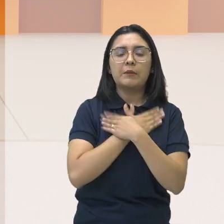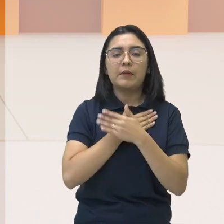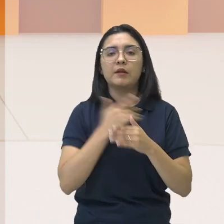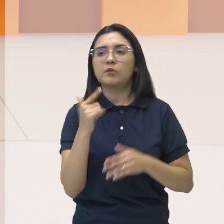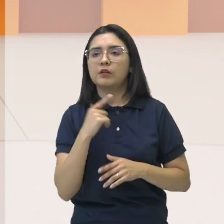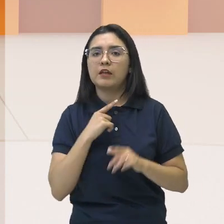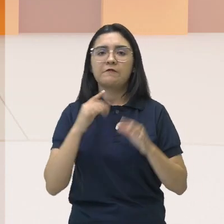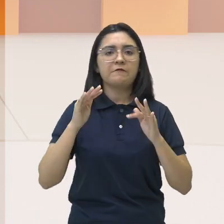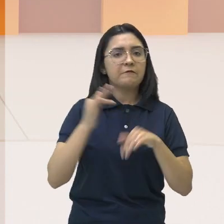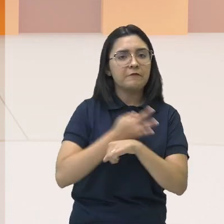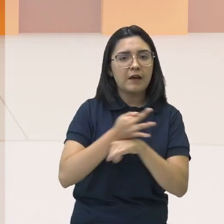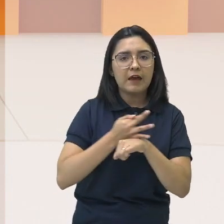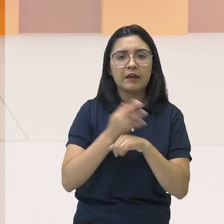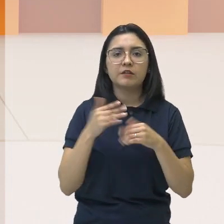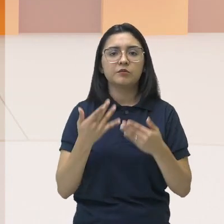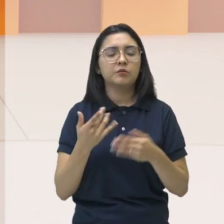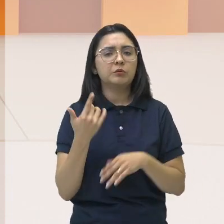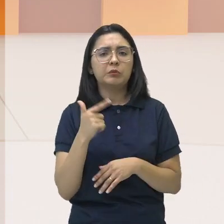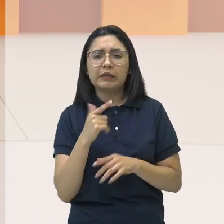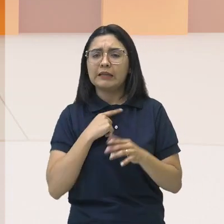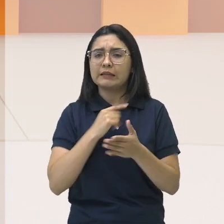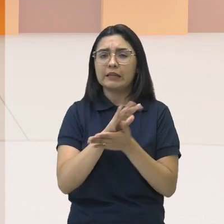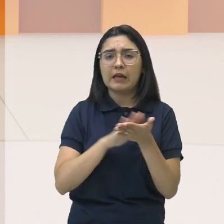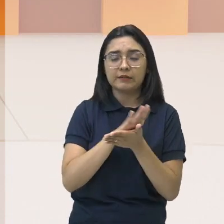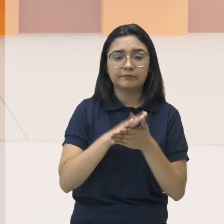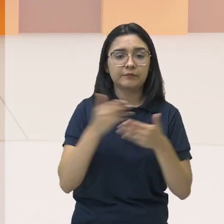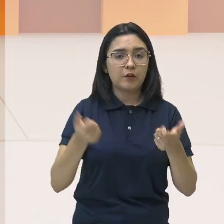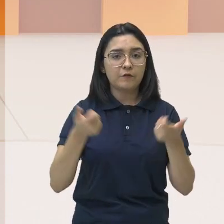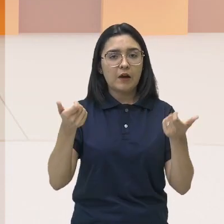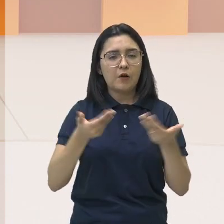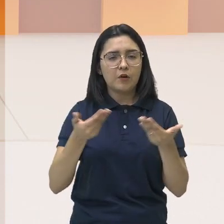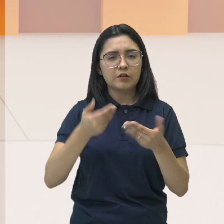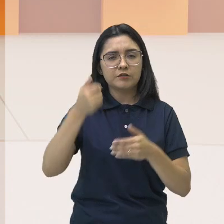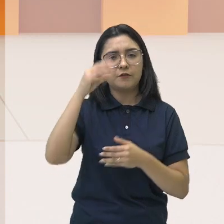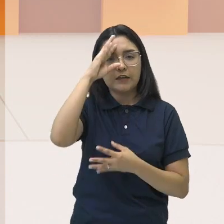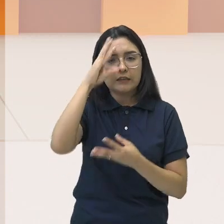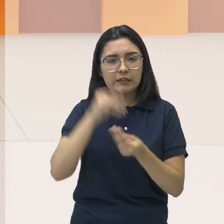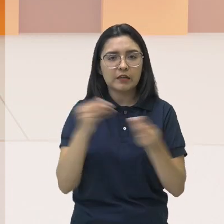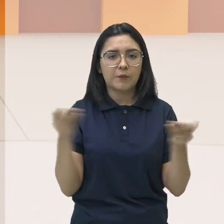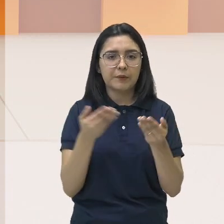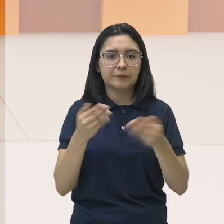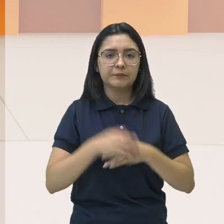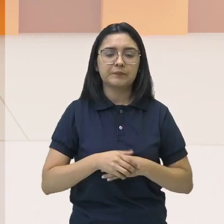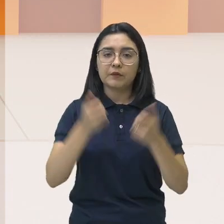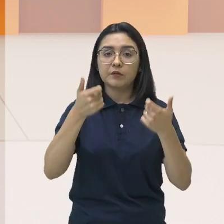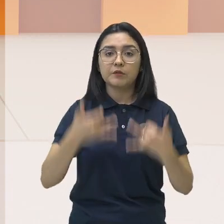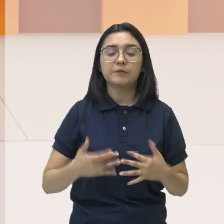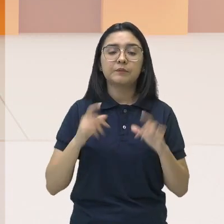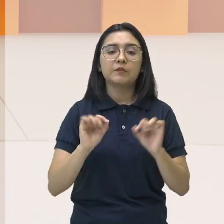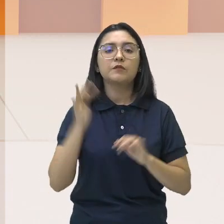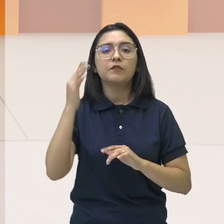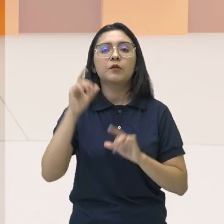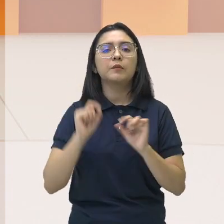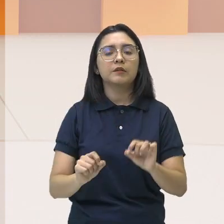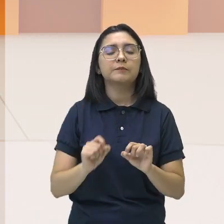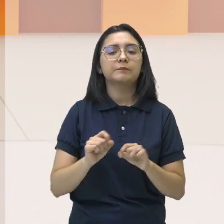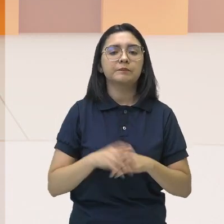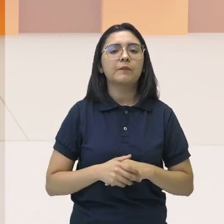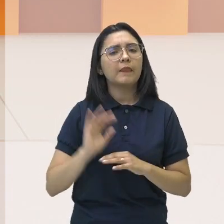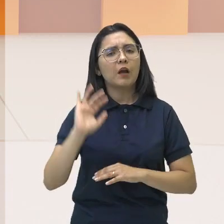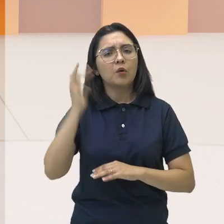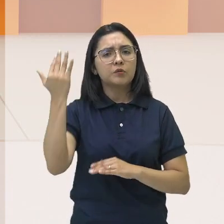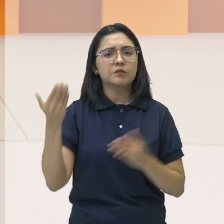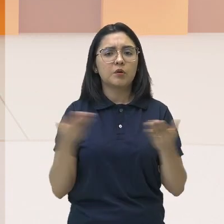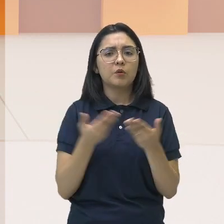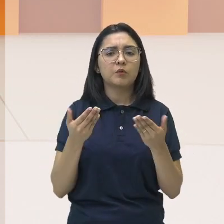descanso remunerado, 13º, não tem nada. E é isso que a gente vai entender a partir desse momento. Esse fenômeno ele é tão forte que